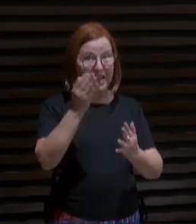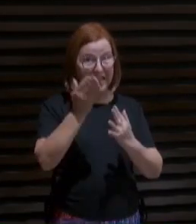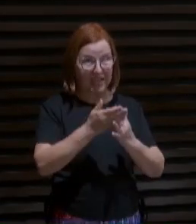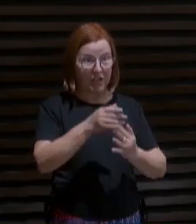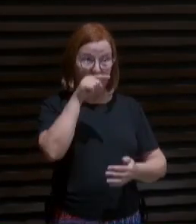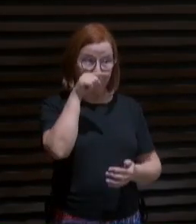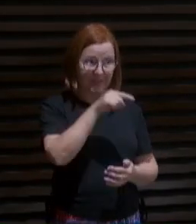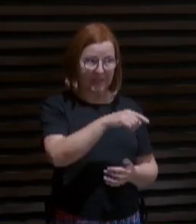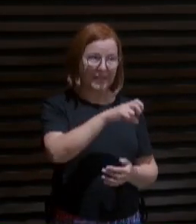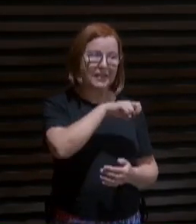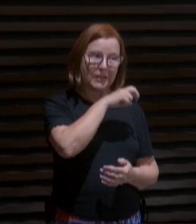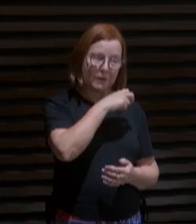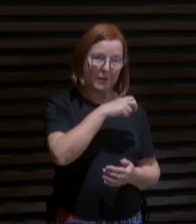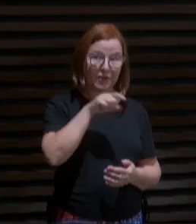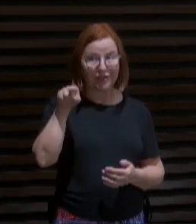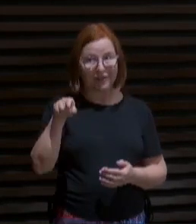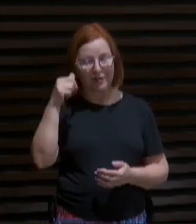a mulher,